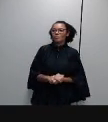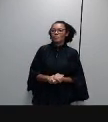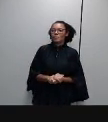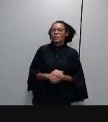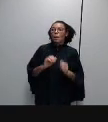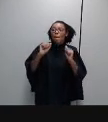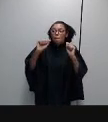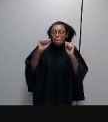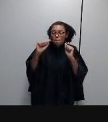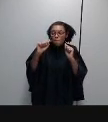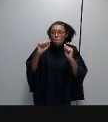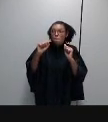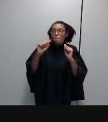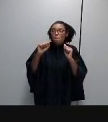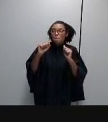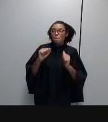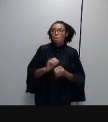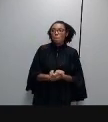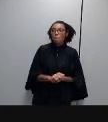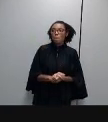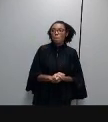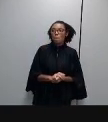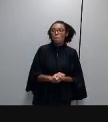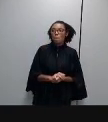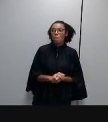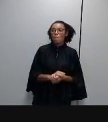para você nesse vídeo